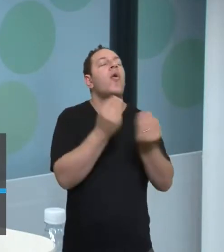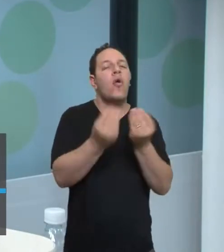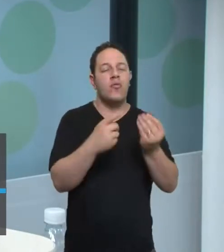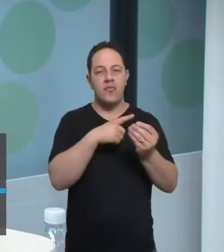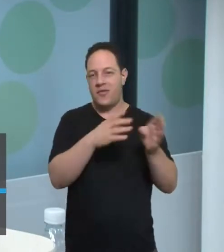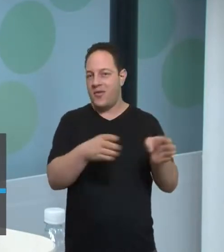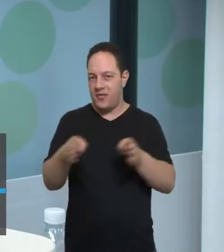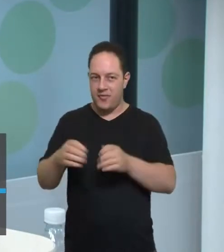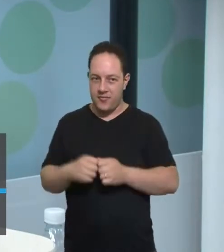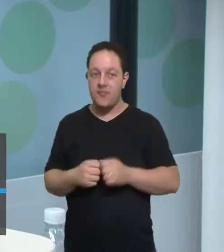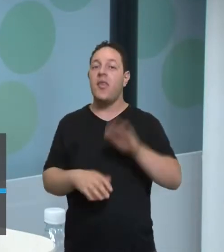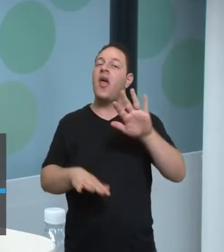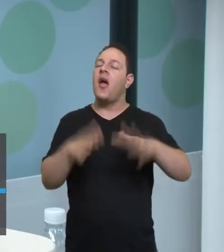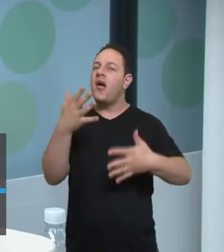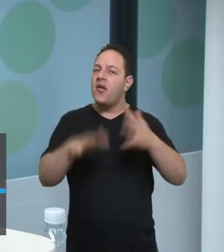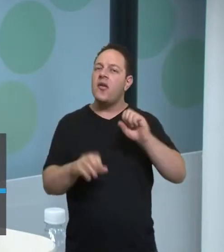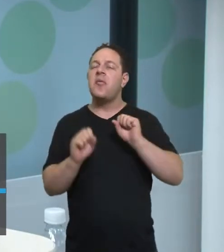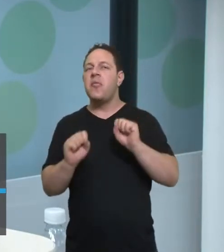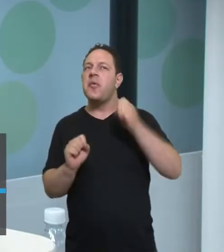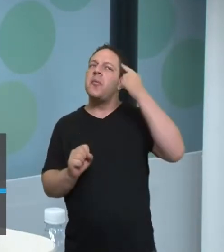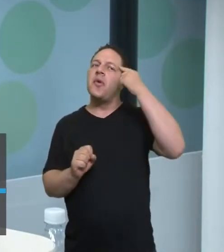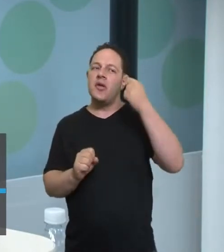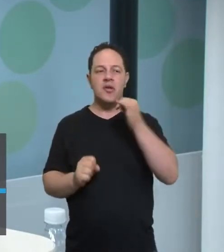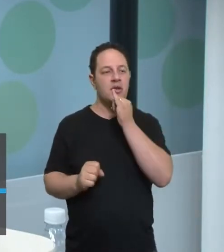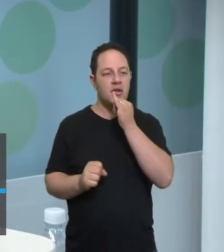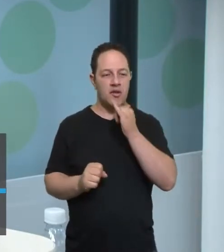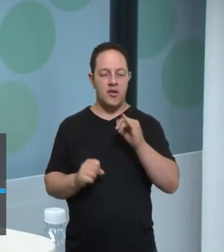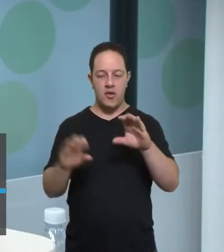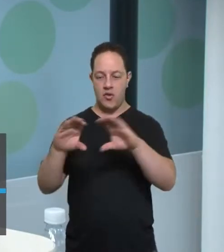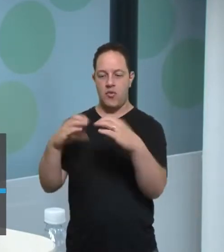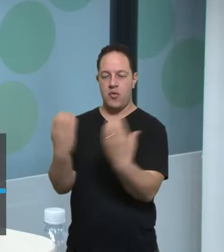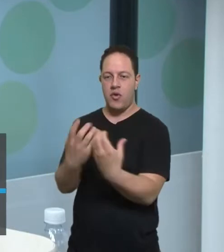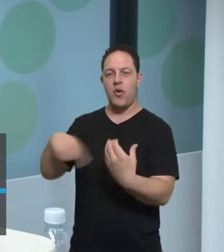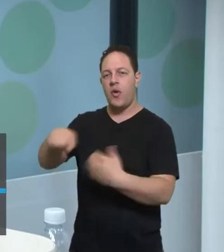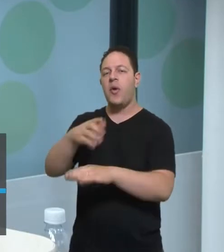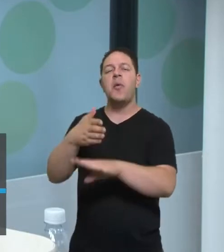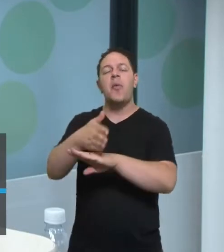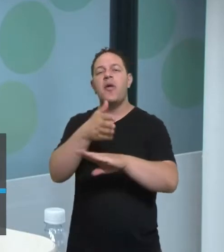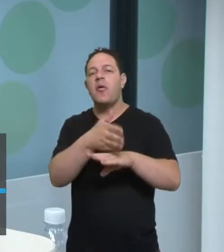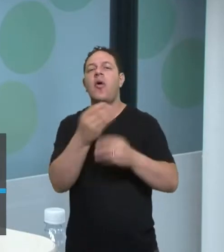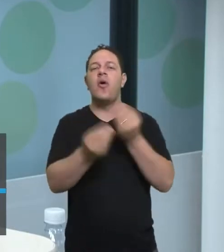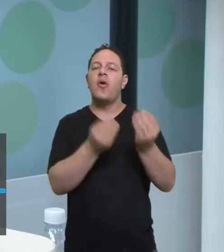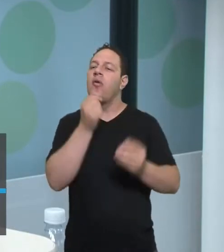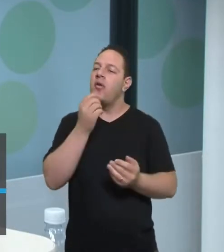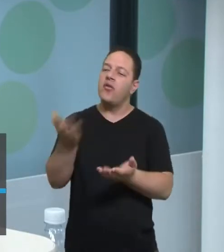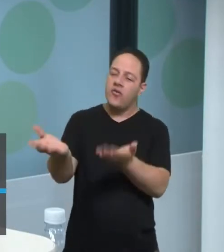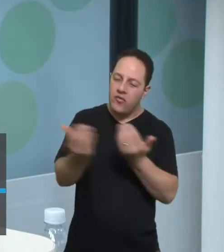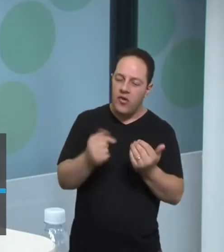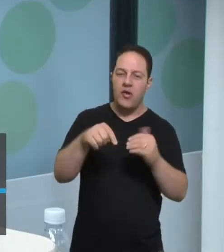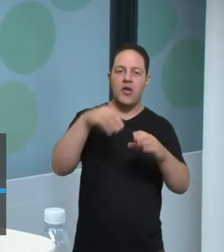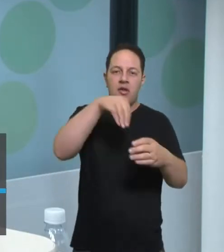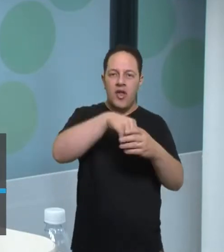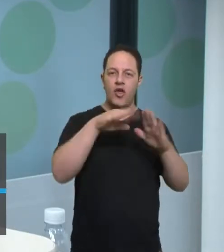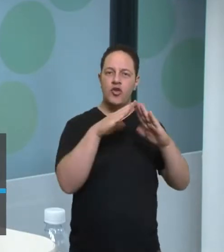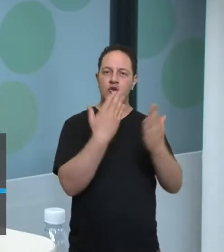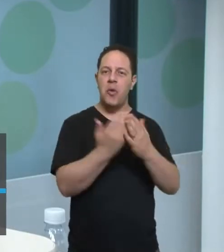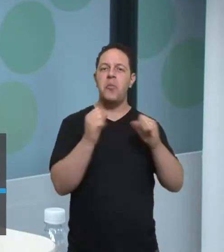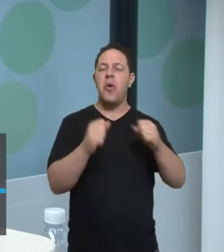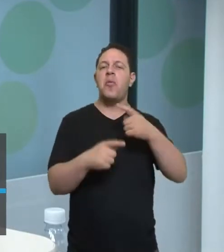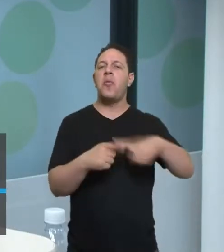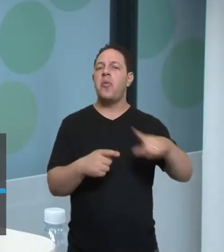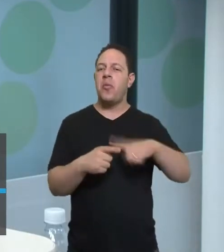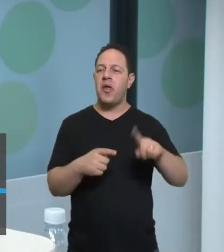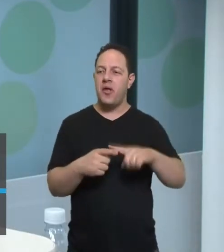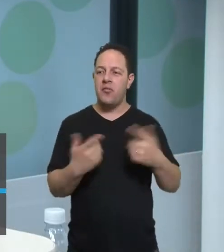às vezes dá a sensação que quando nós falamos a participação da comunidade há mais trazer a comunidade para dentro da escola e